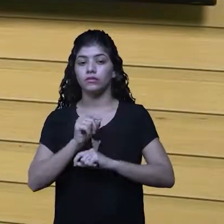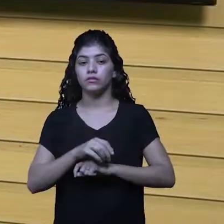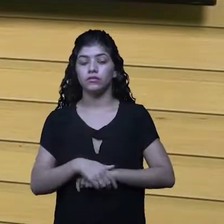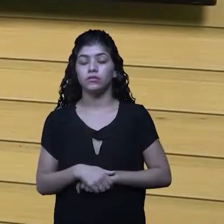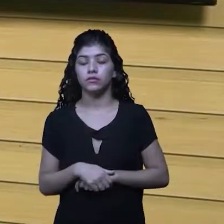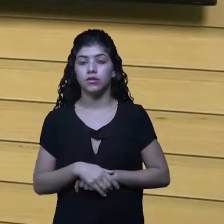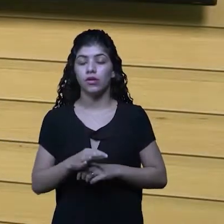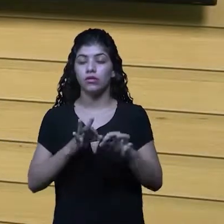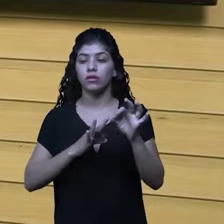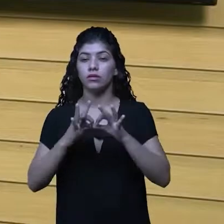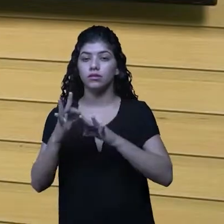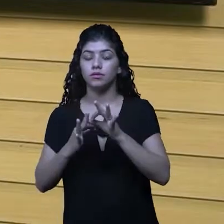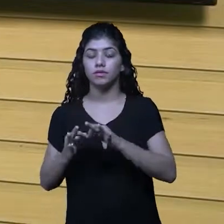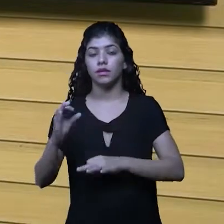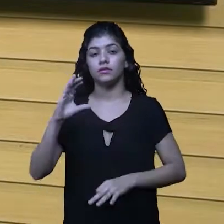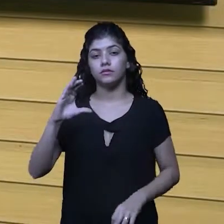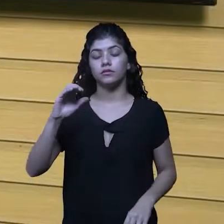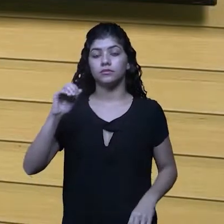calibrado,